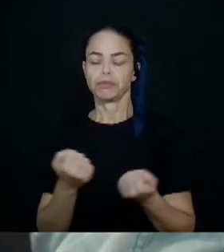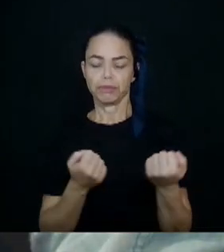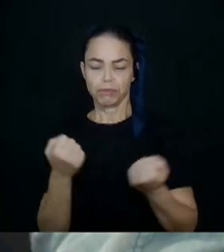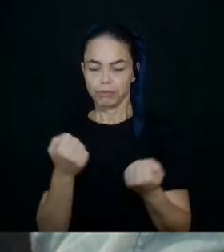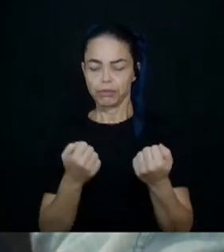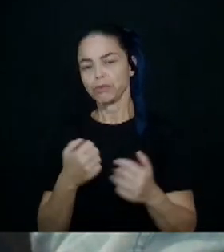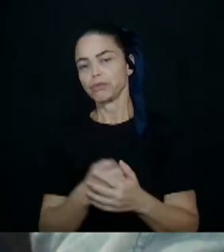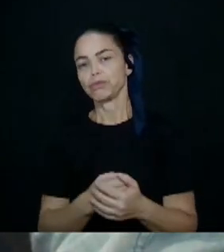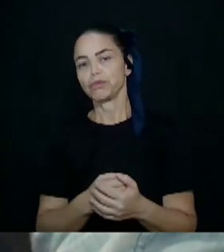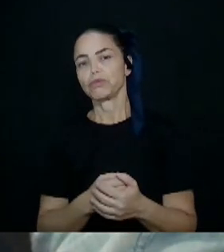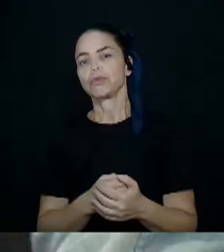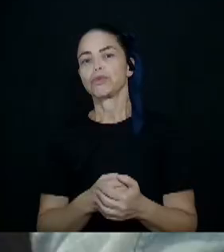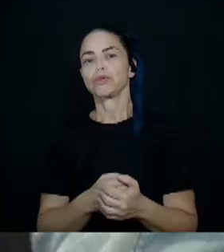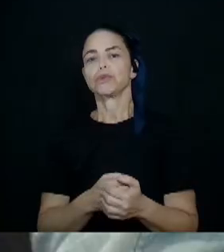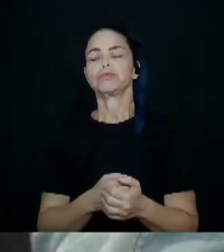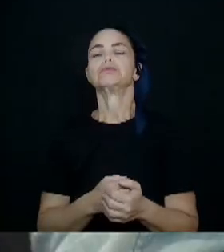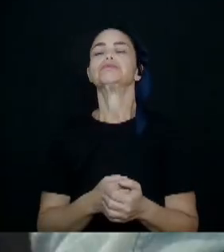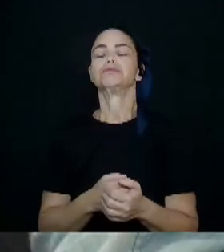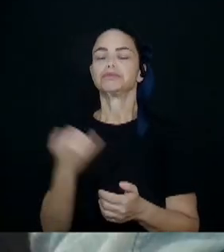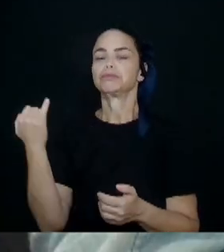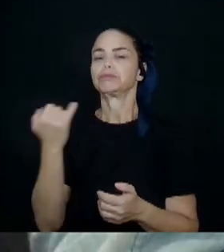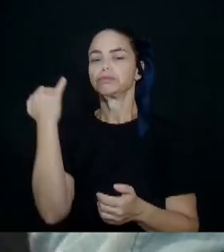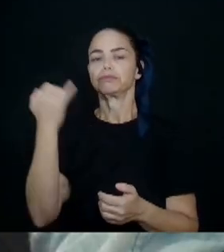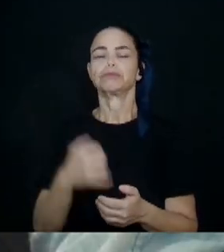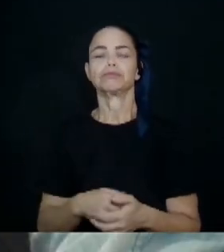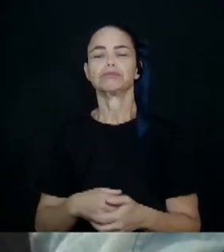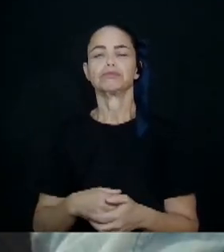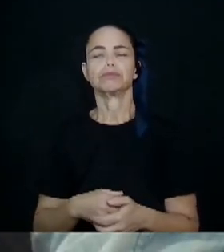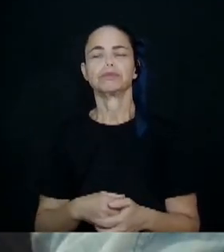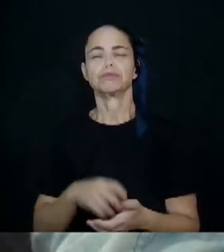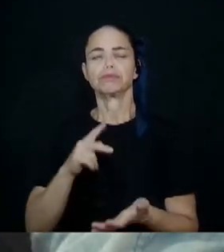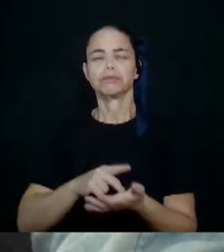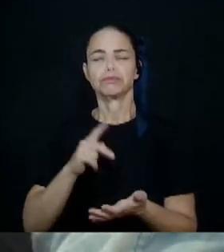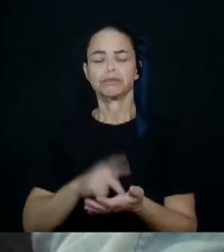Então, é muito importante, né? Que a gente, de fato,